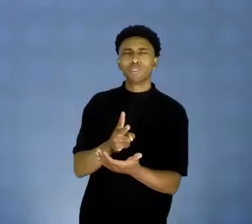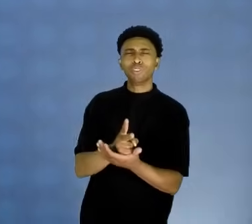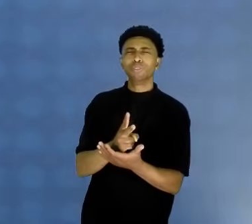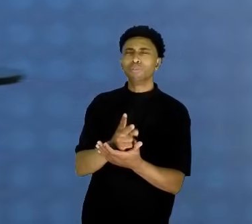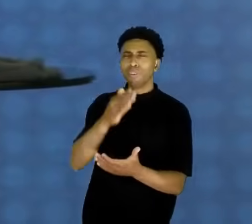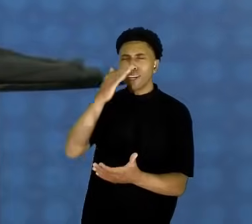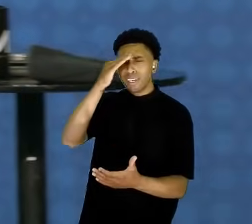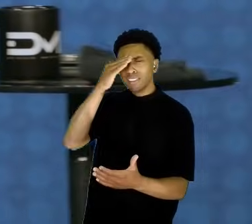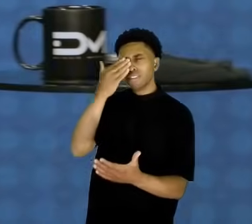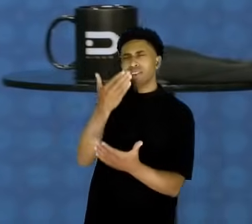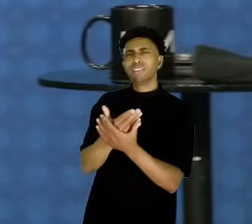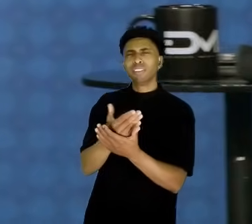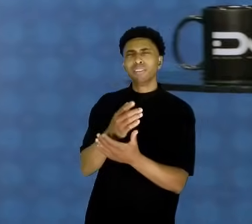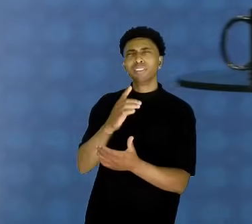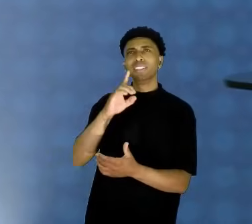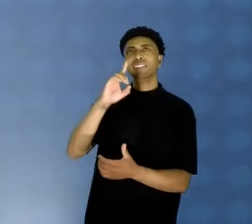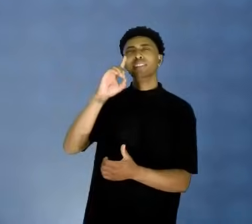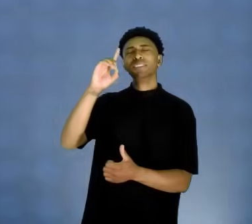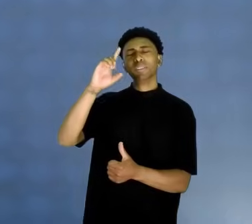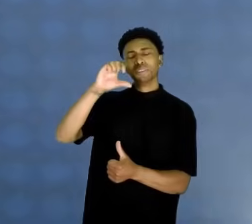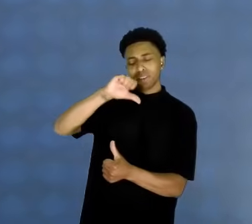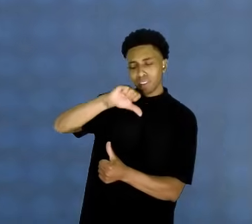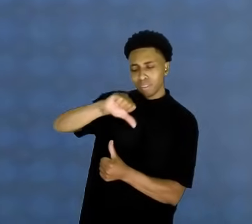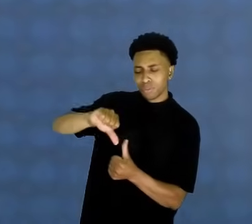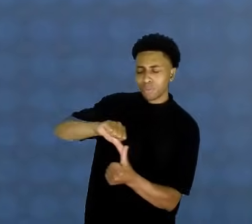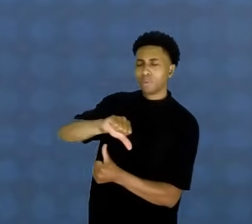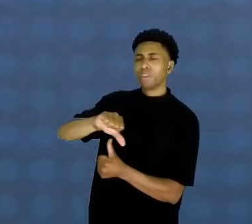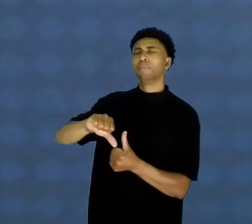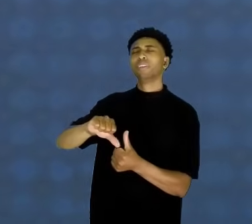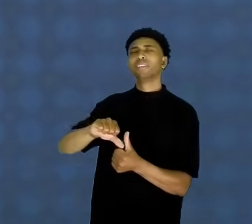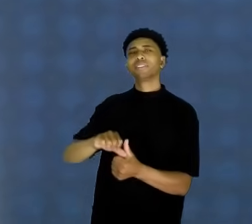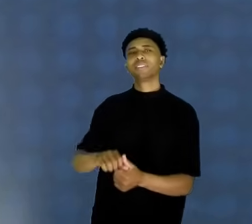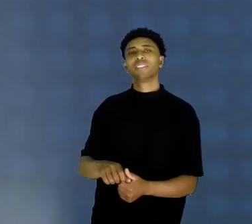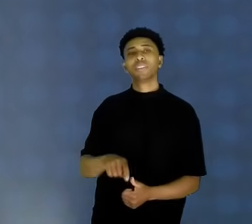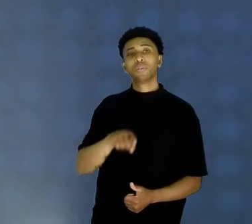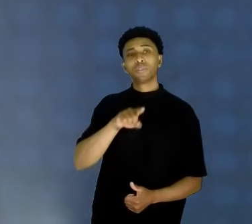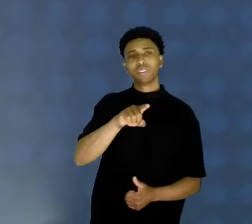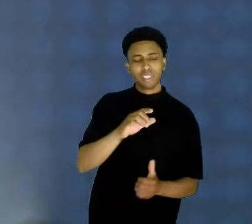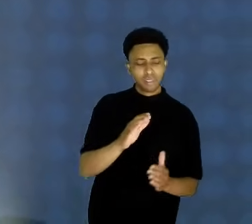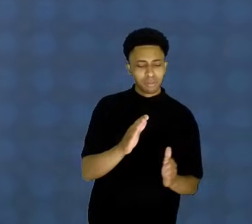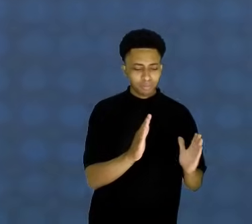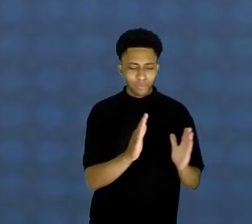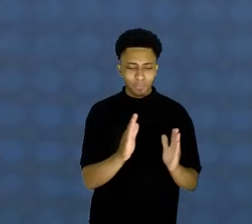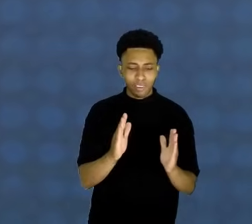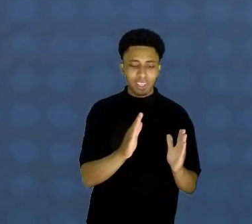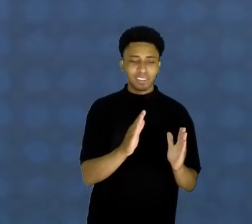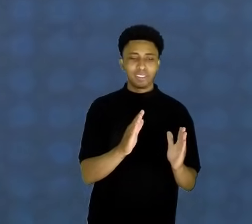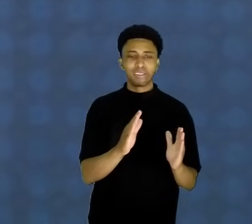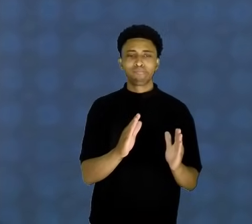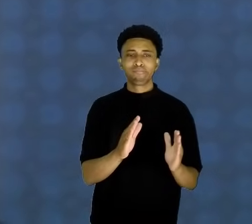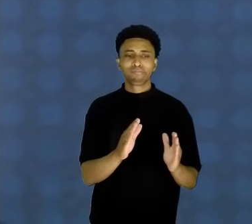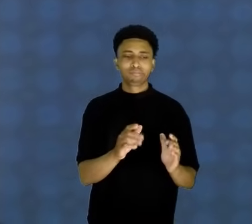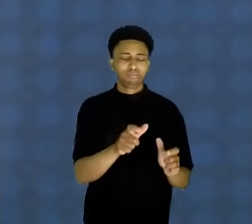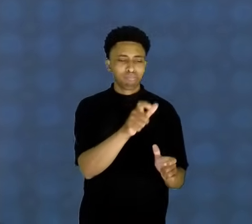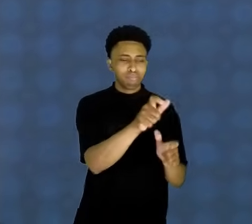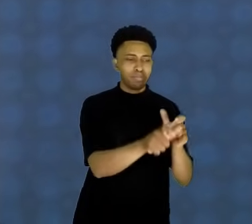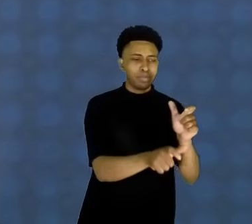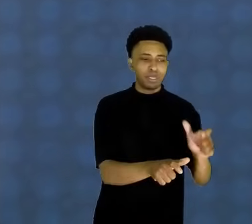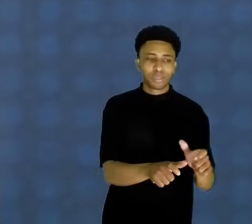crendo. Se você está na fase da indiferença, um monte de gente fazendo cara feia para